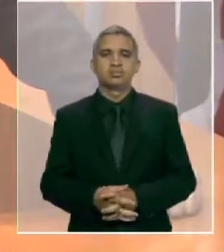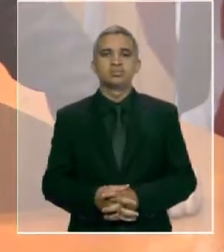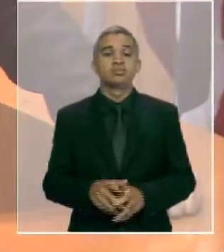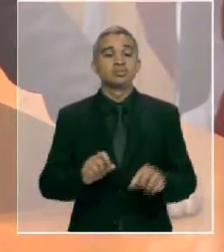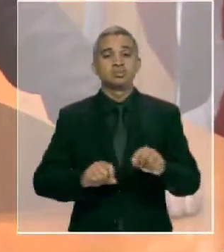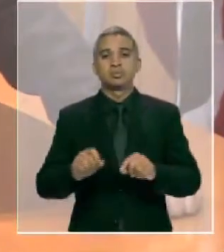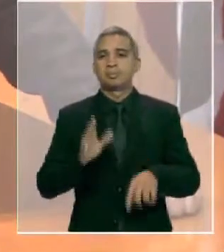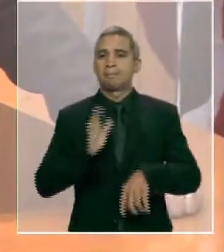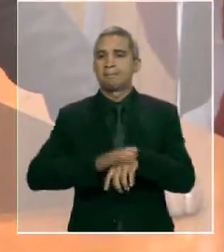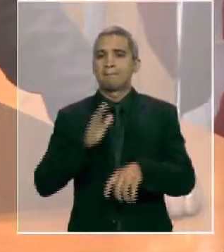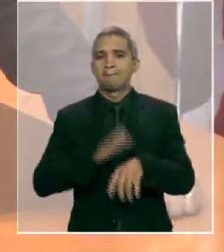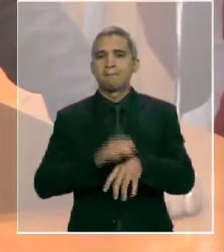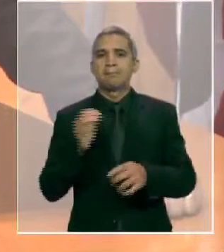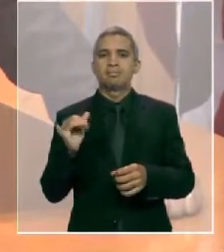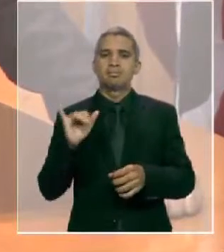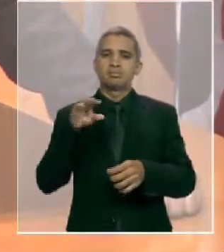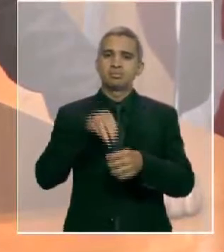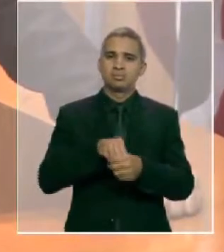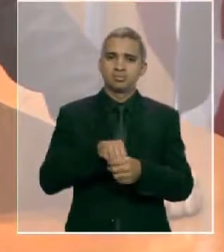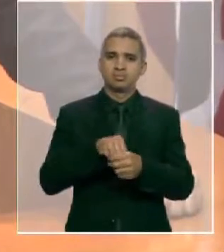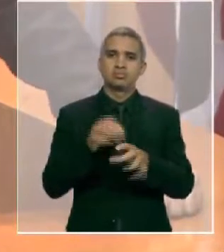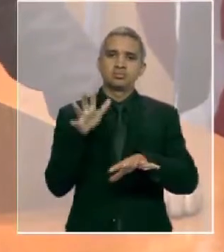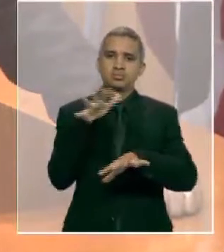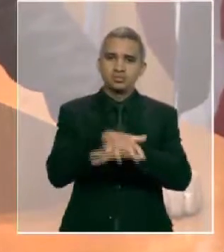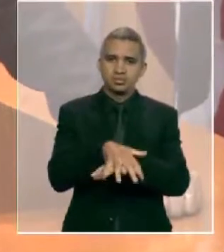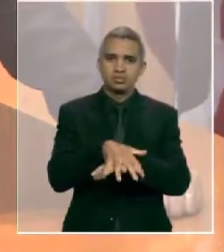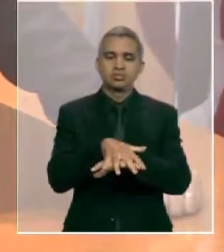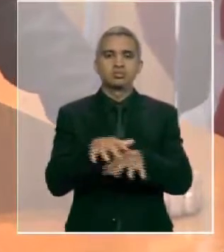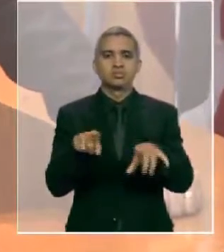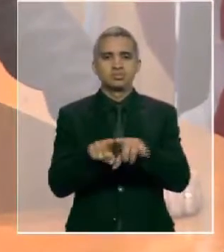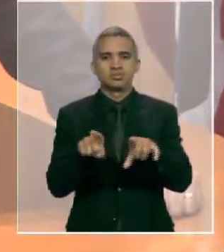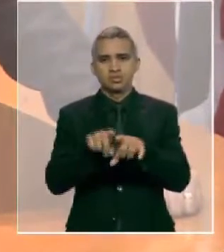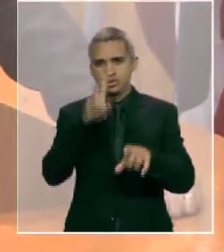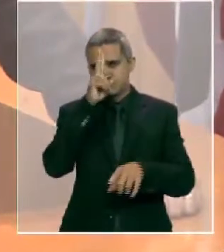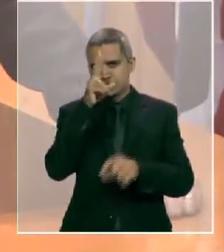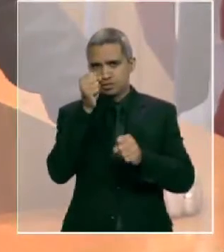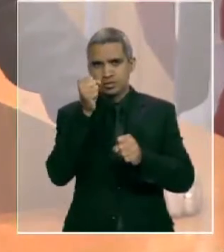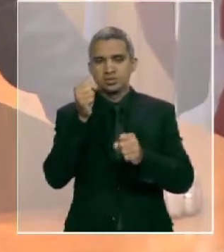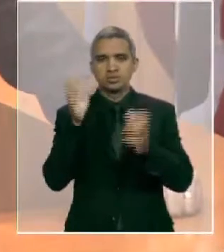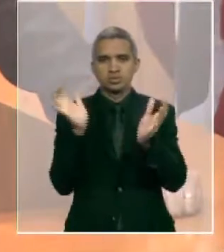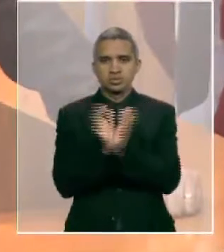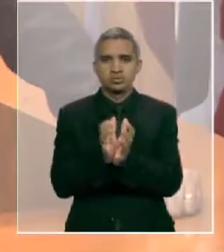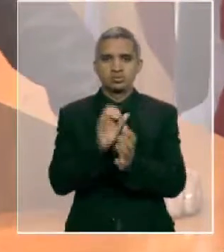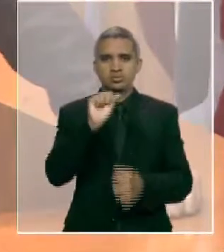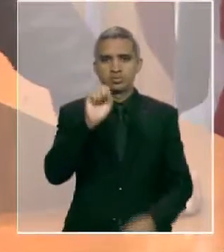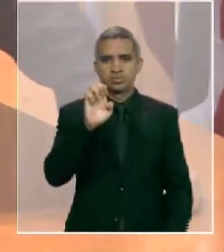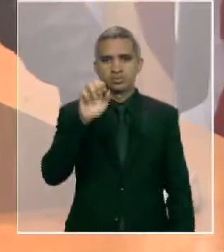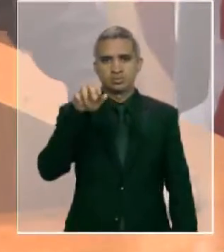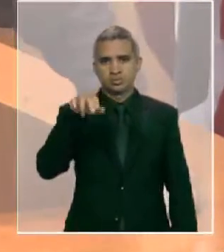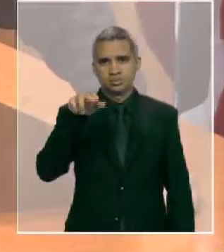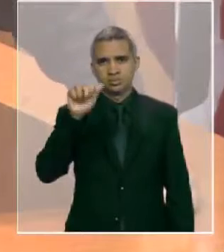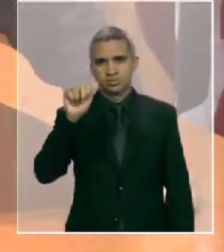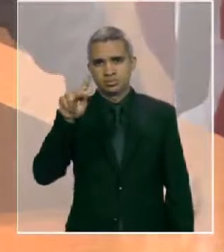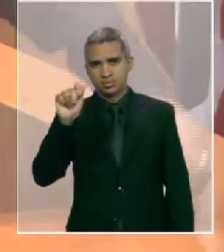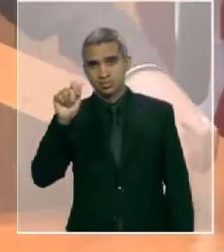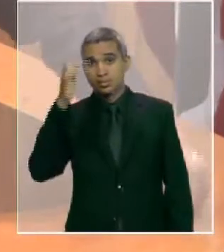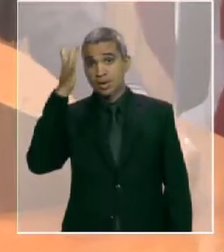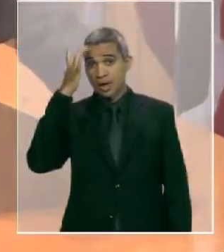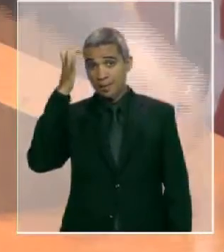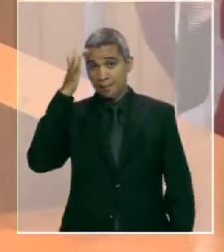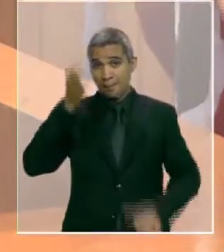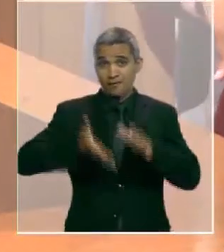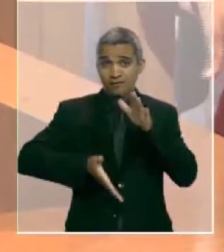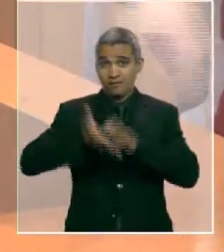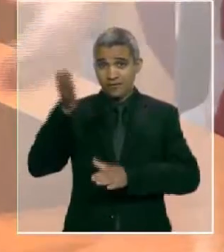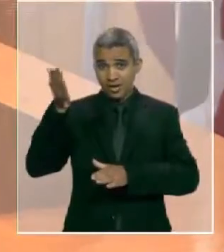vez mais esta inclusão e esta força da equipe do Senapa, que inclusive viaja amanhã mesmo. Amanhã